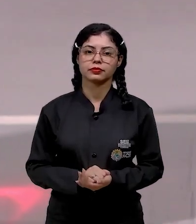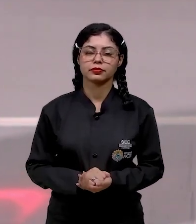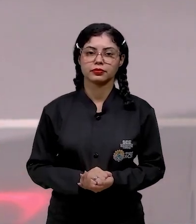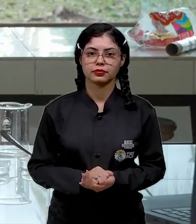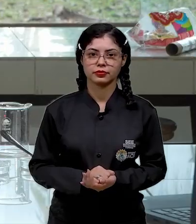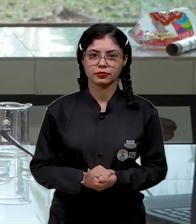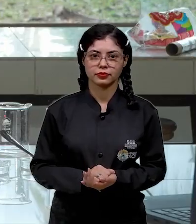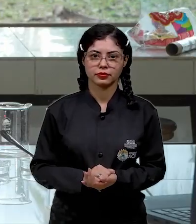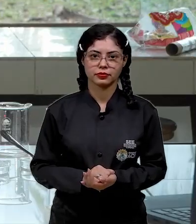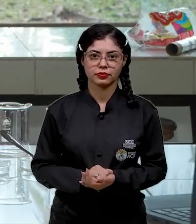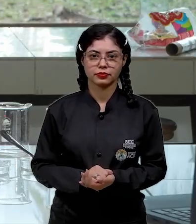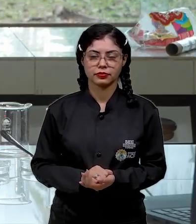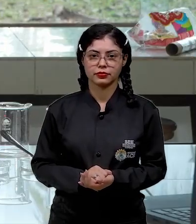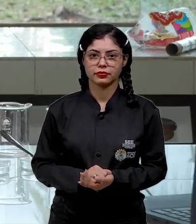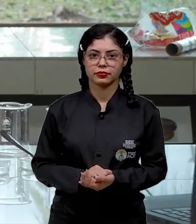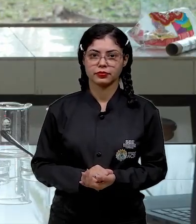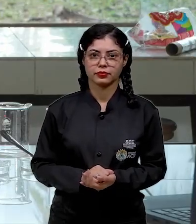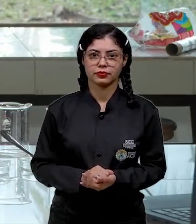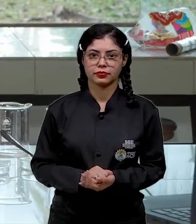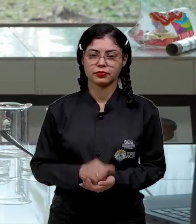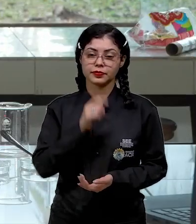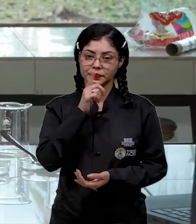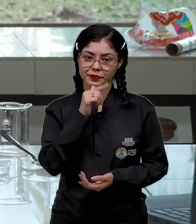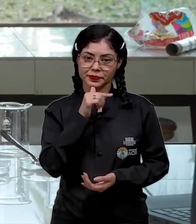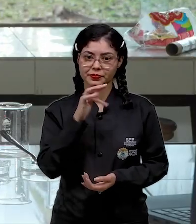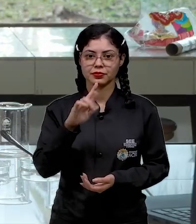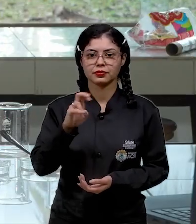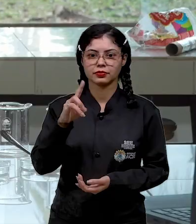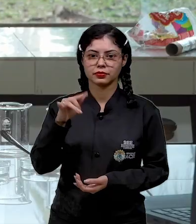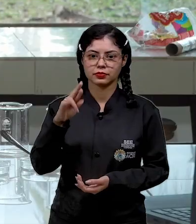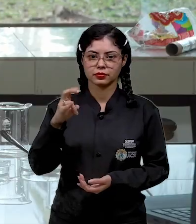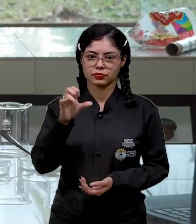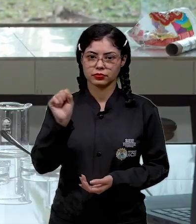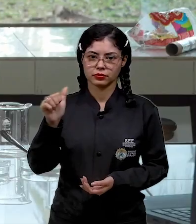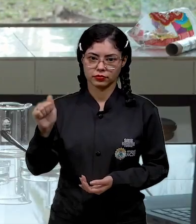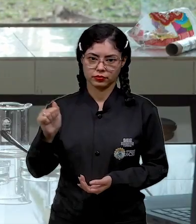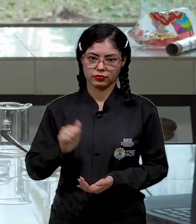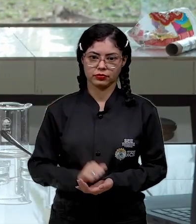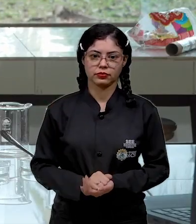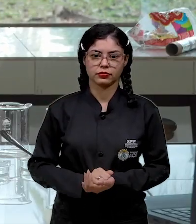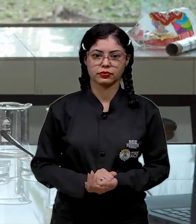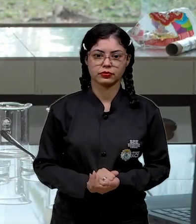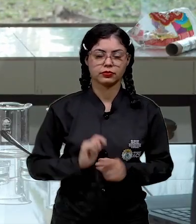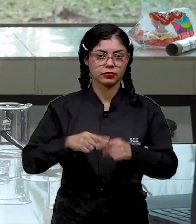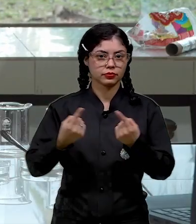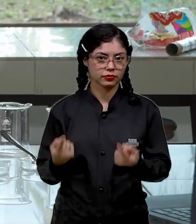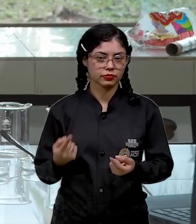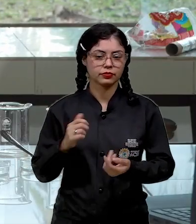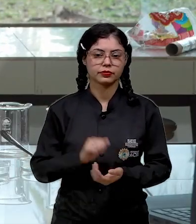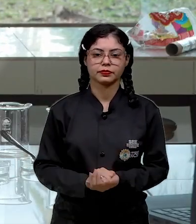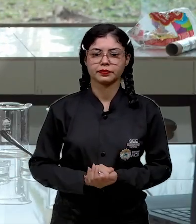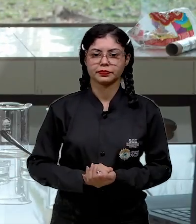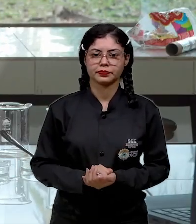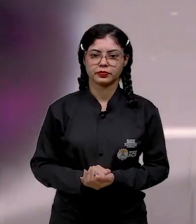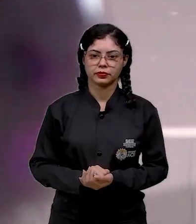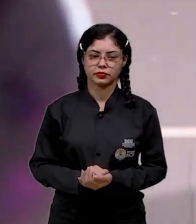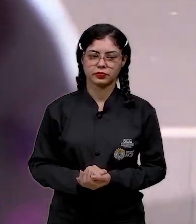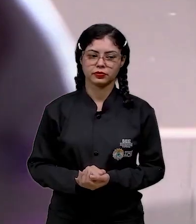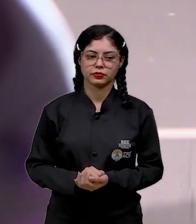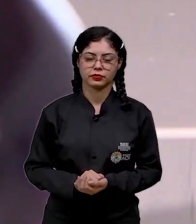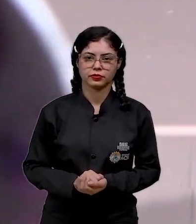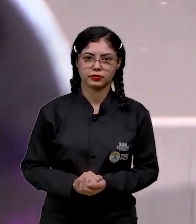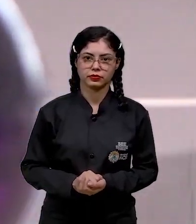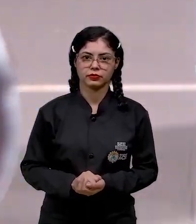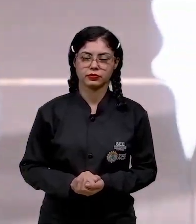é chamada de água furiosa. Mais uma vez.